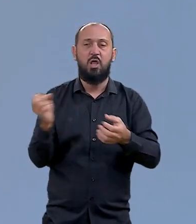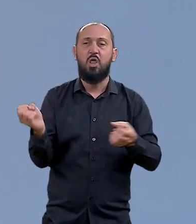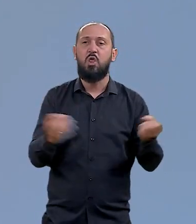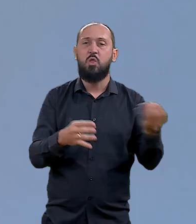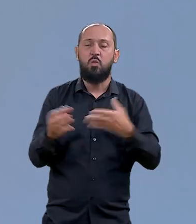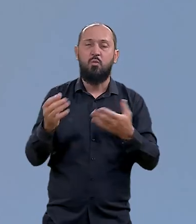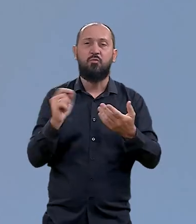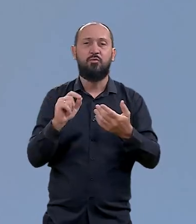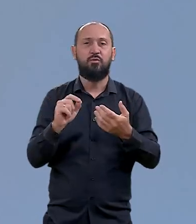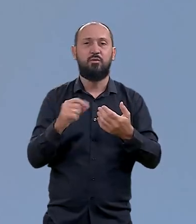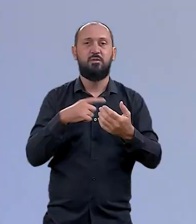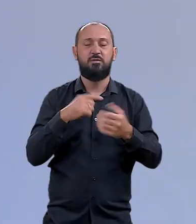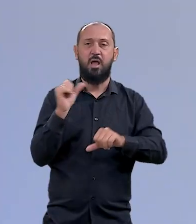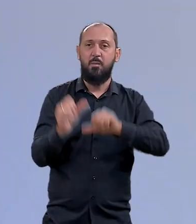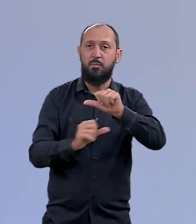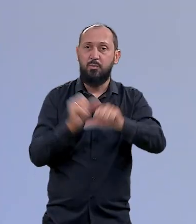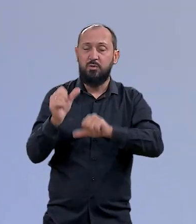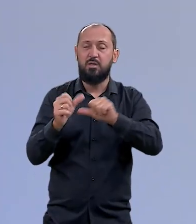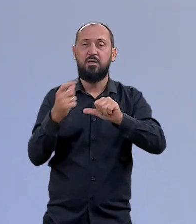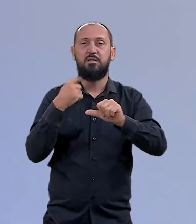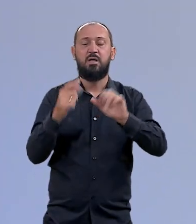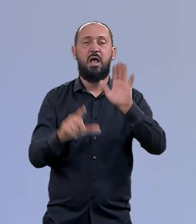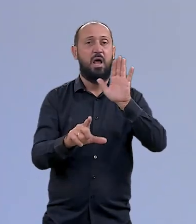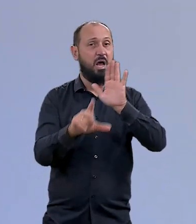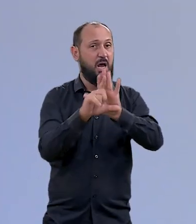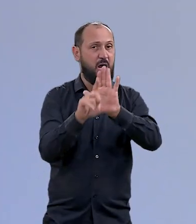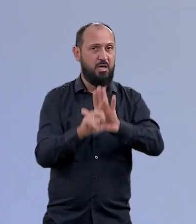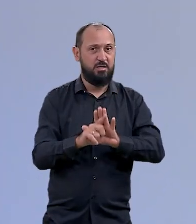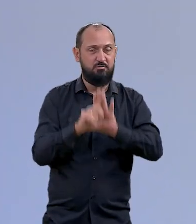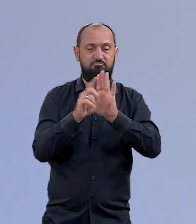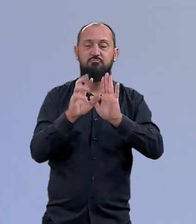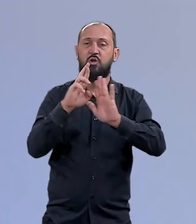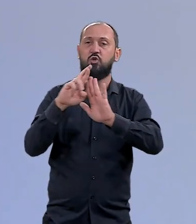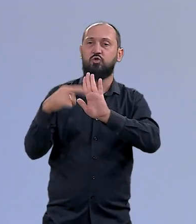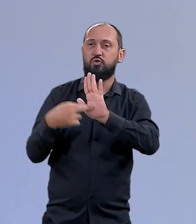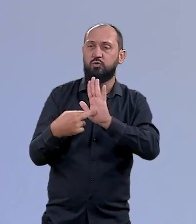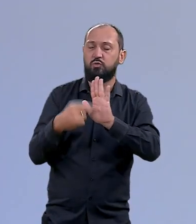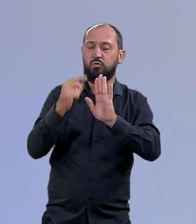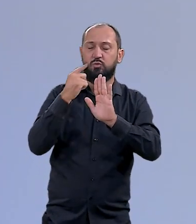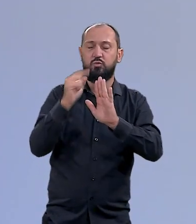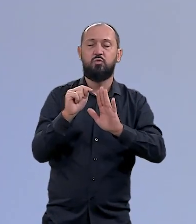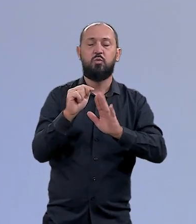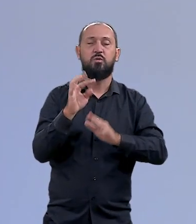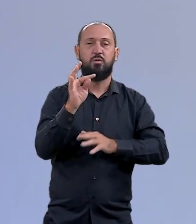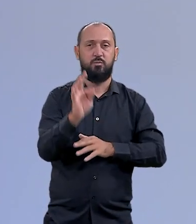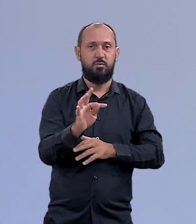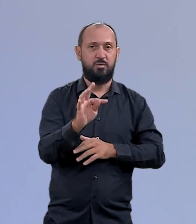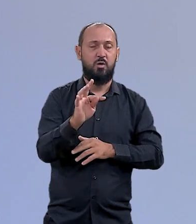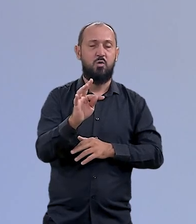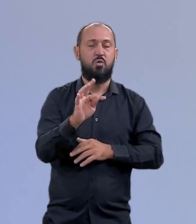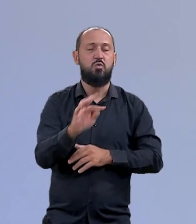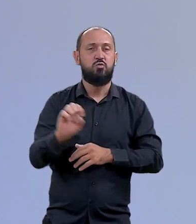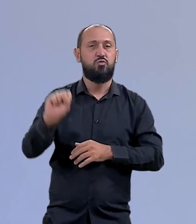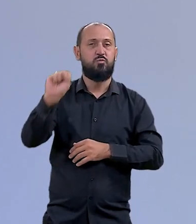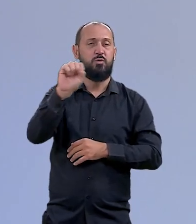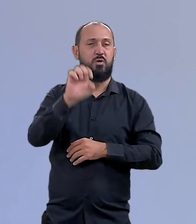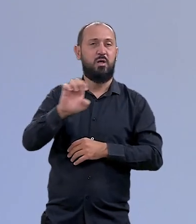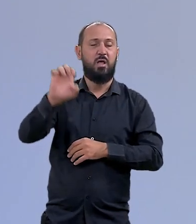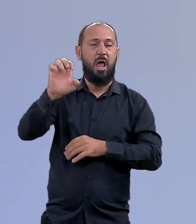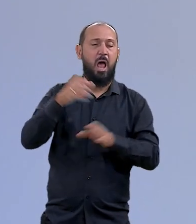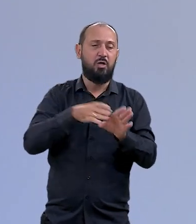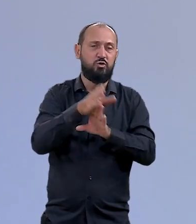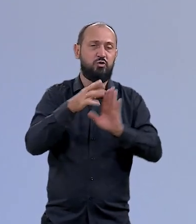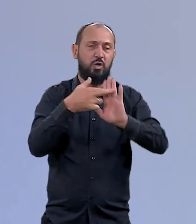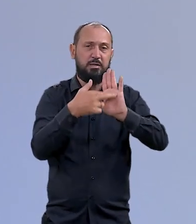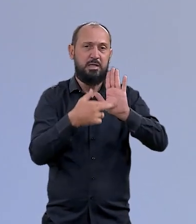essa qualificação de excelência? Olha, sempre bem atualizado da alteração de toda a legislação,